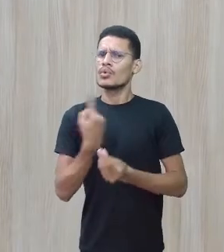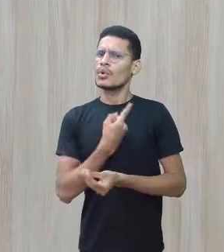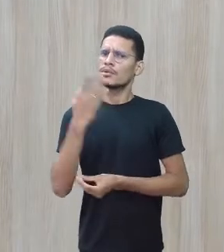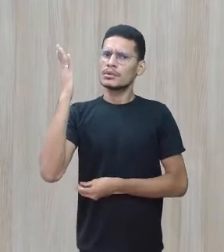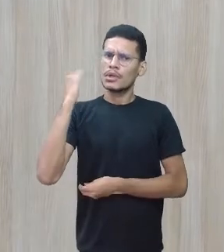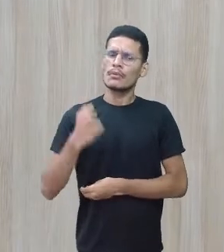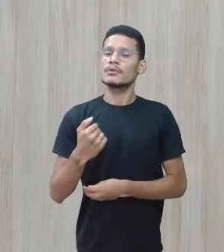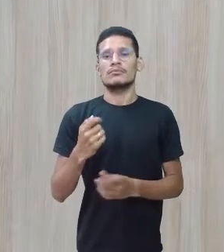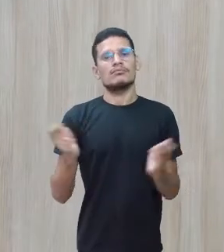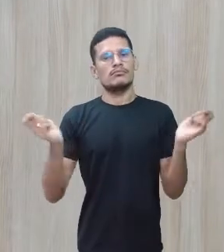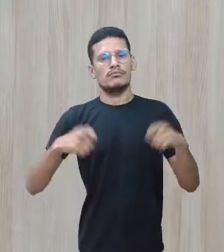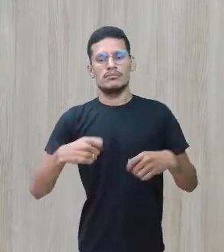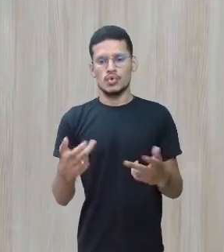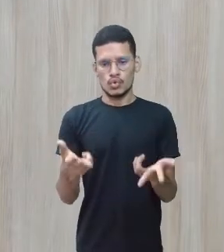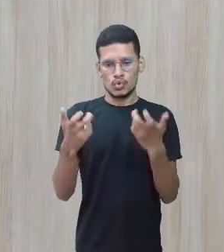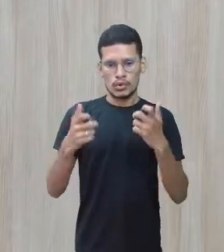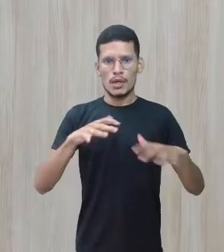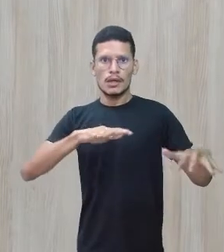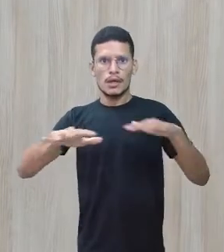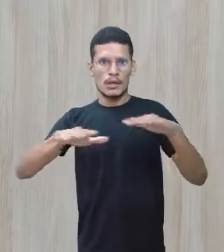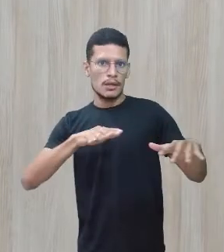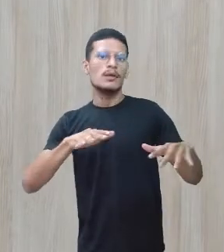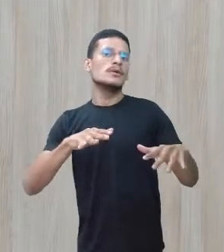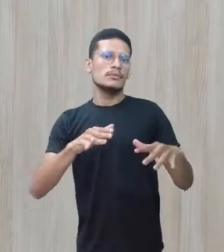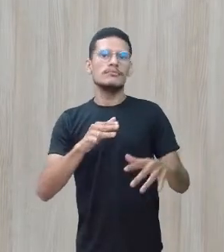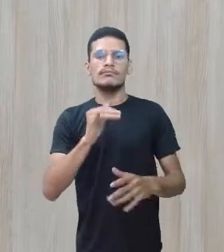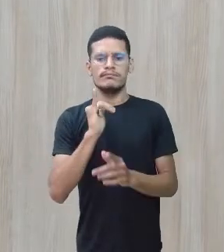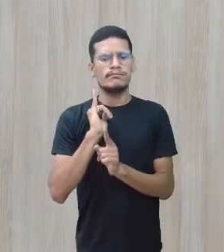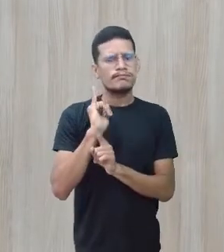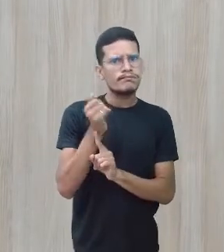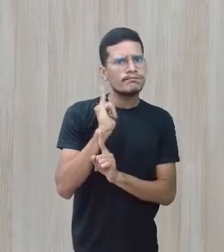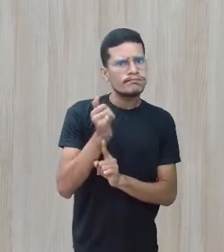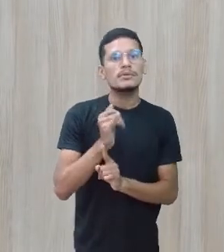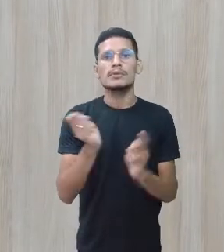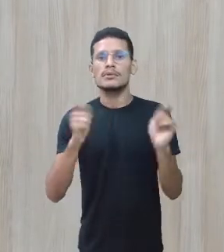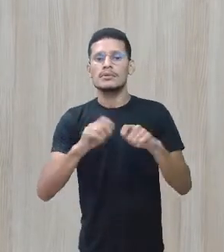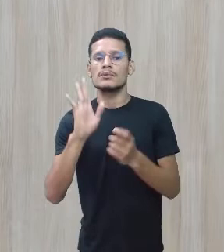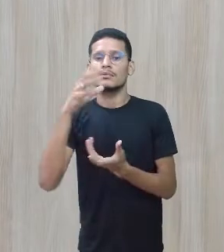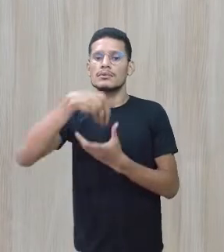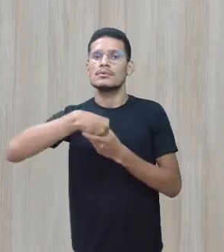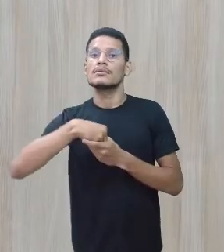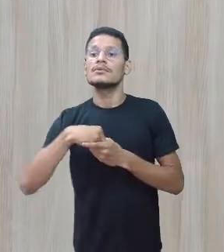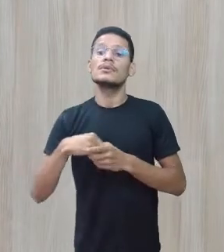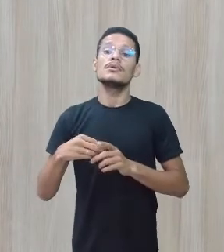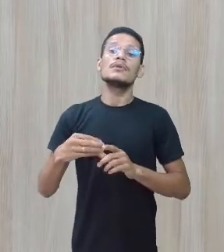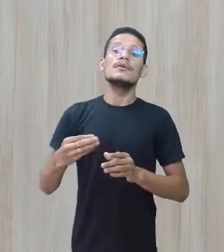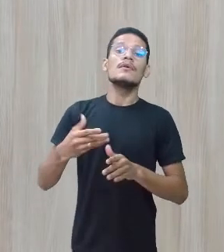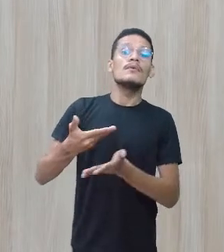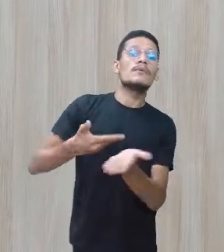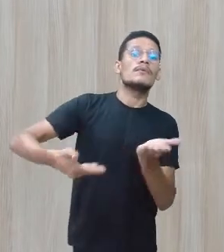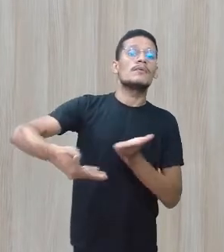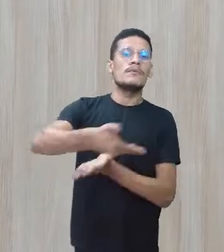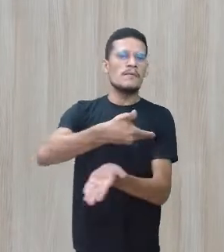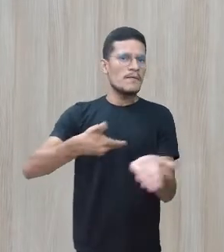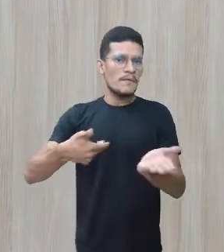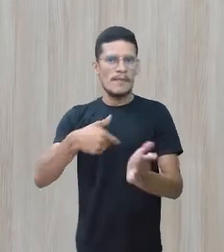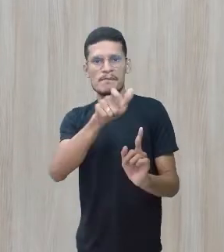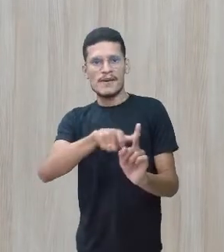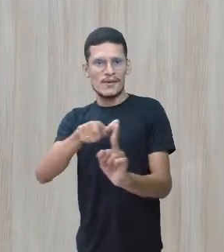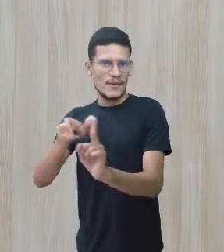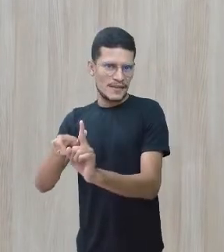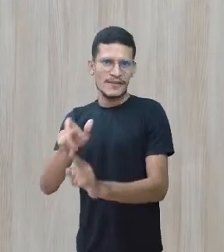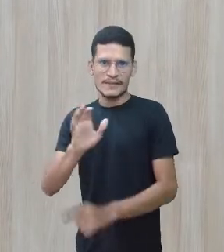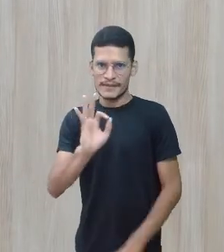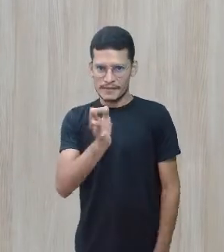que a ação e a narração geralmente se dá em torno deles, ou envolvendo eles, ou sobre